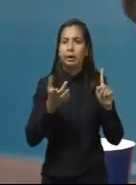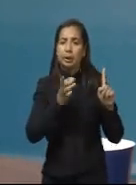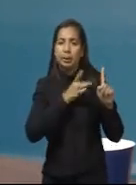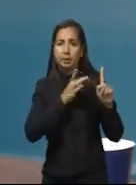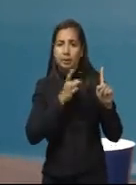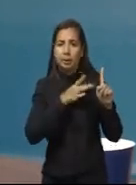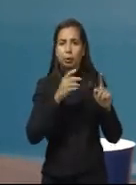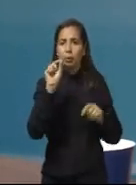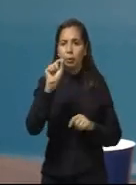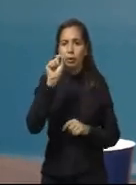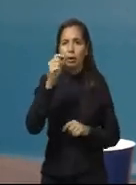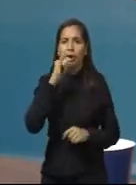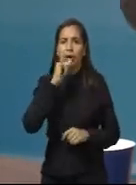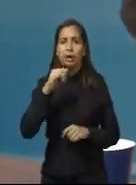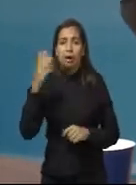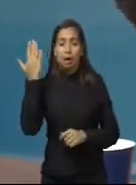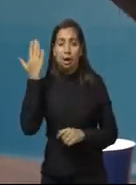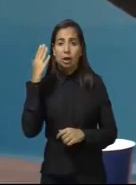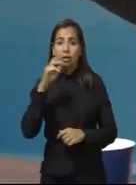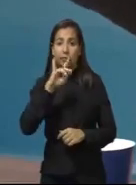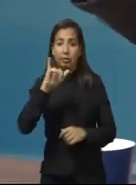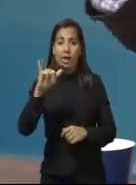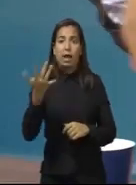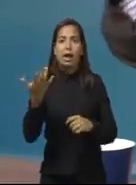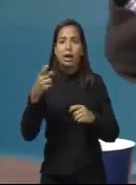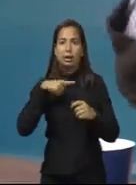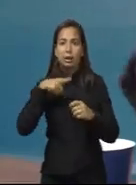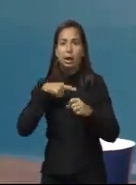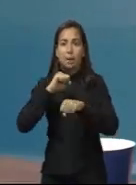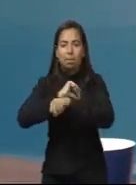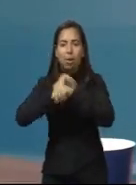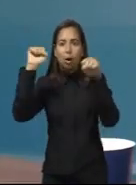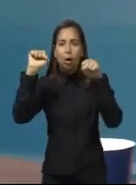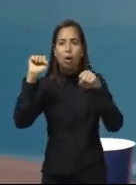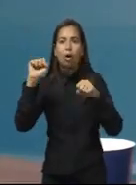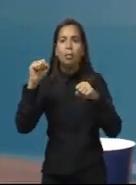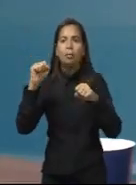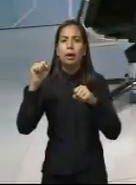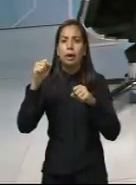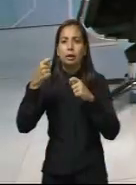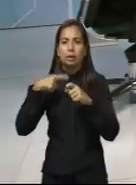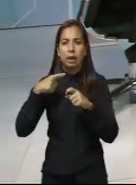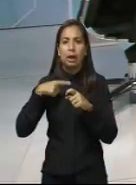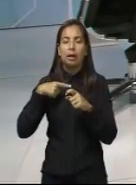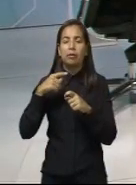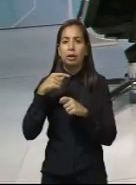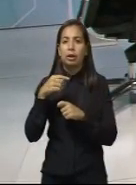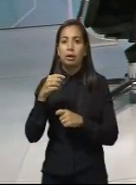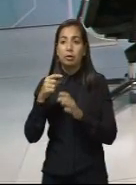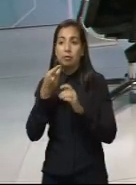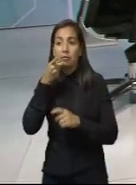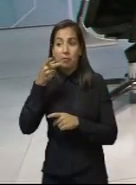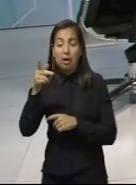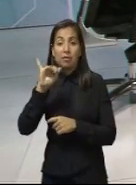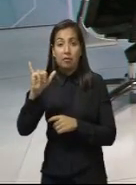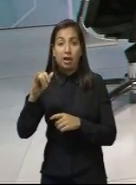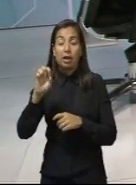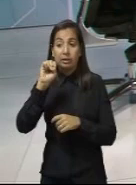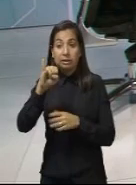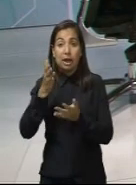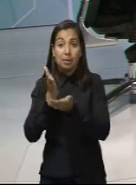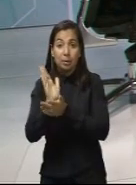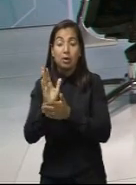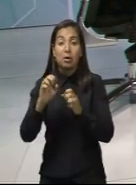ameaçaram colocar bomba lá e ligaram para deputado. Só para recapitular o que você está dizendo, a Assembleia aprovou uma